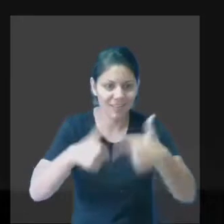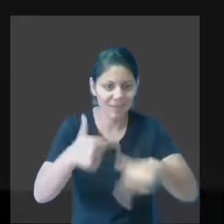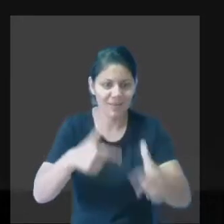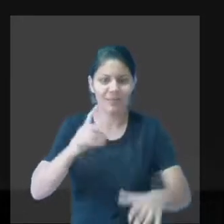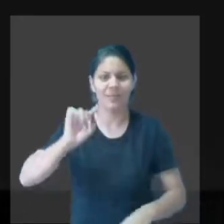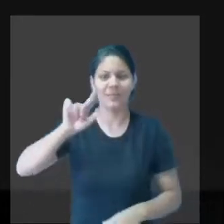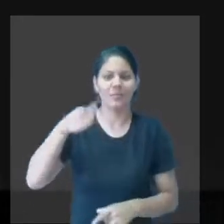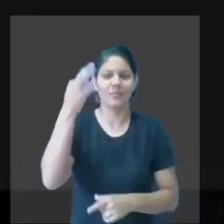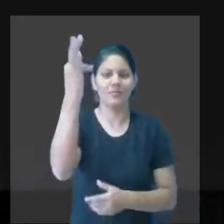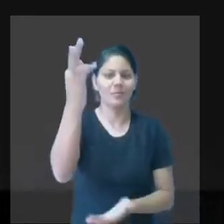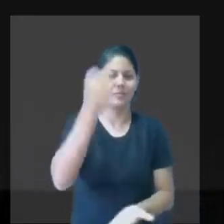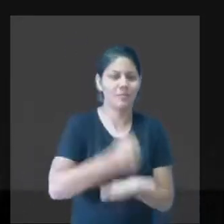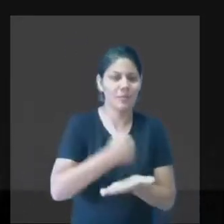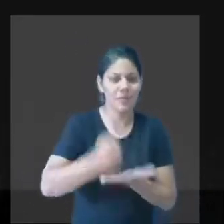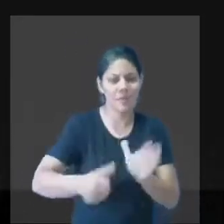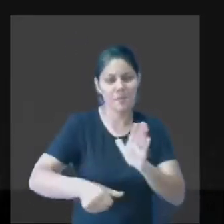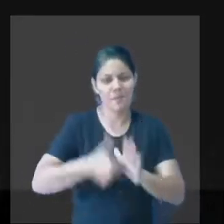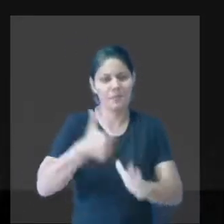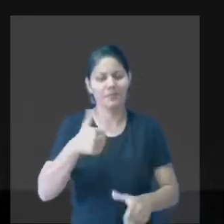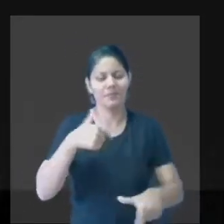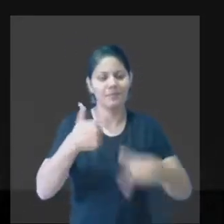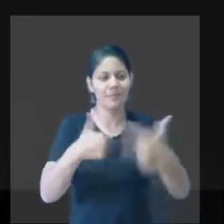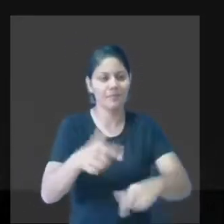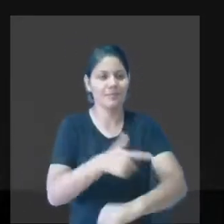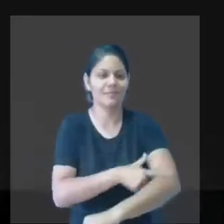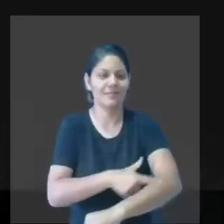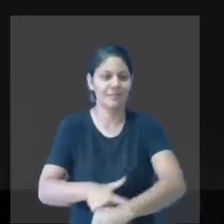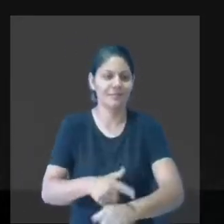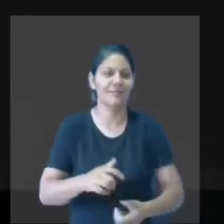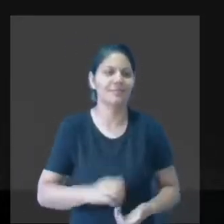sendo contratado. E meu primeiro emprego na educação com